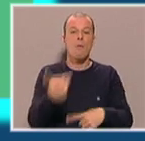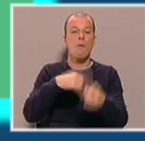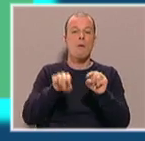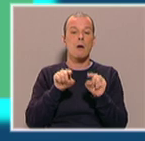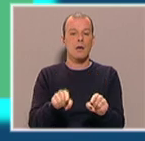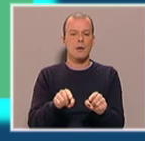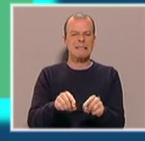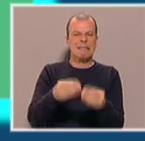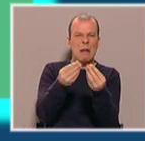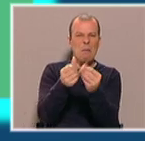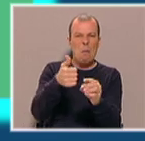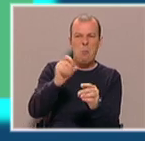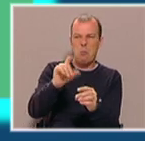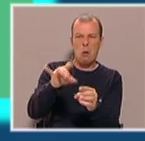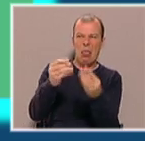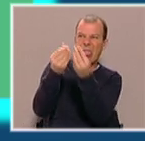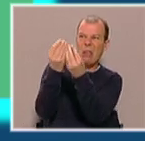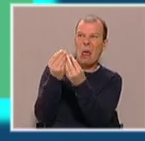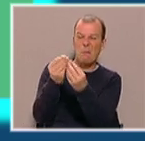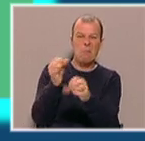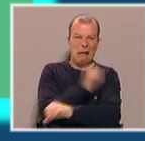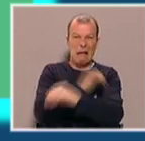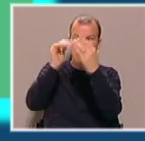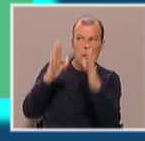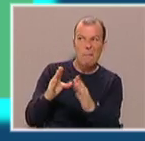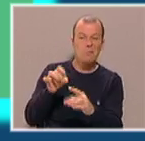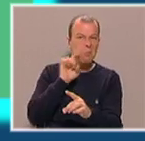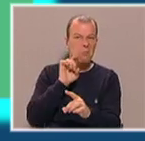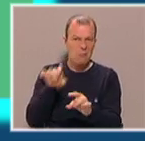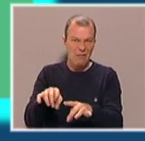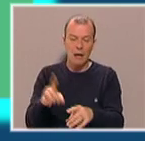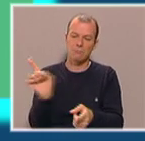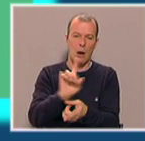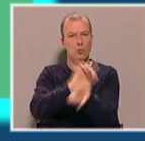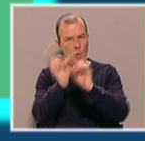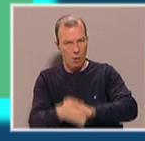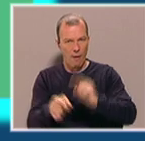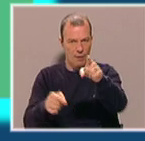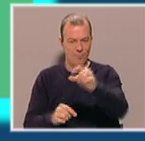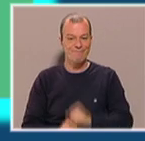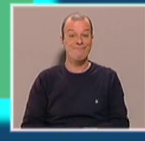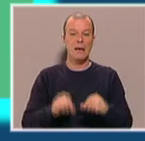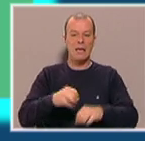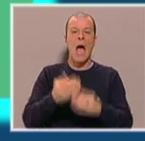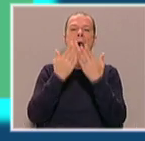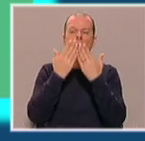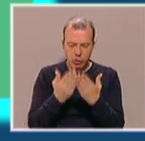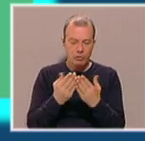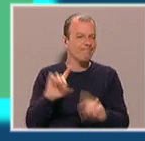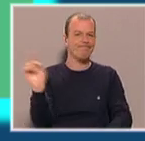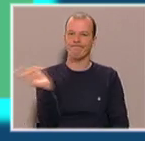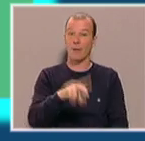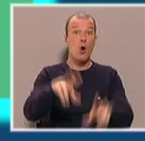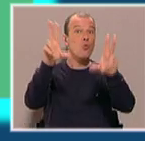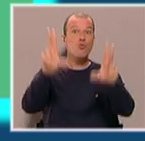este mofo, bolor em casa, será que previne? Não, é óbvio que não, também é pelo contrário. Aqui, espirrar para as mãos? Não,